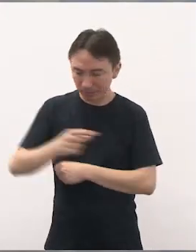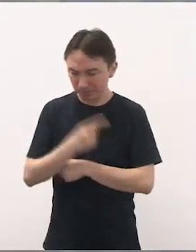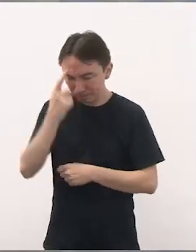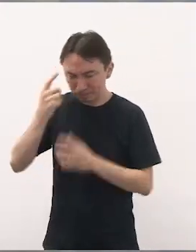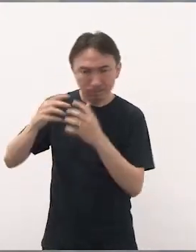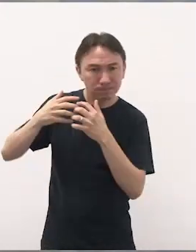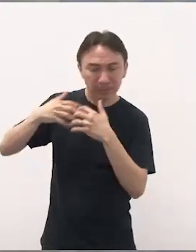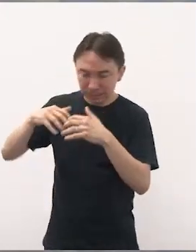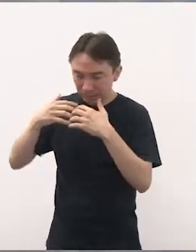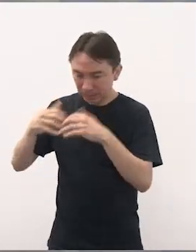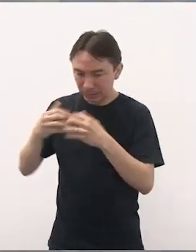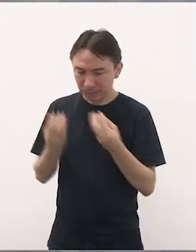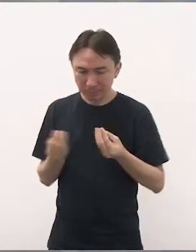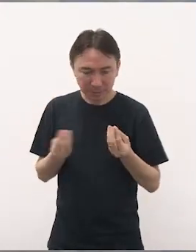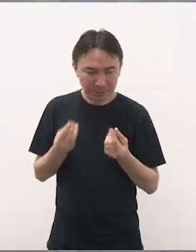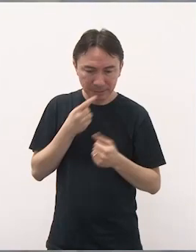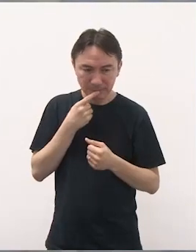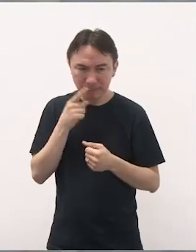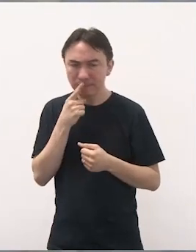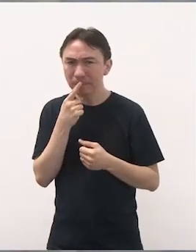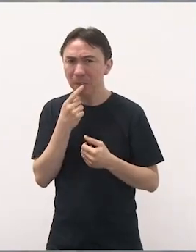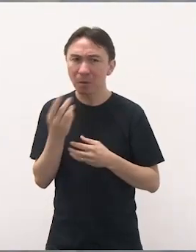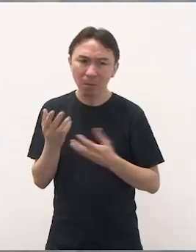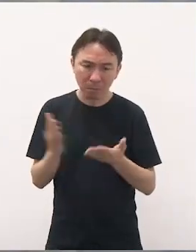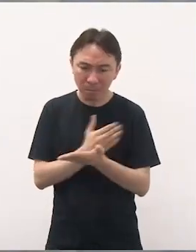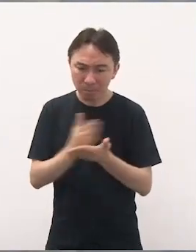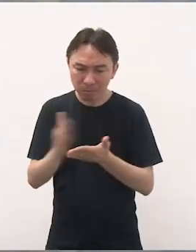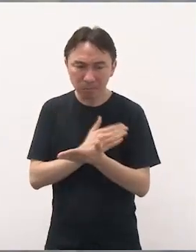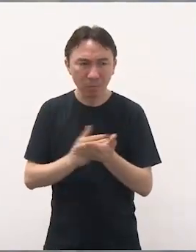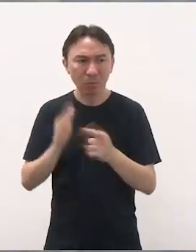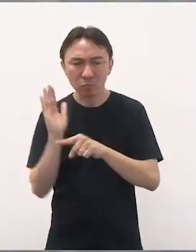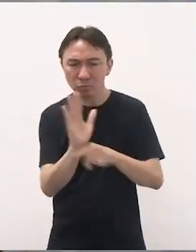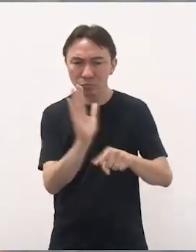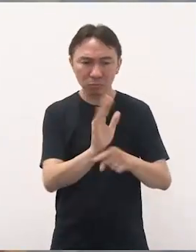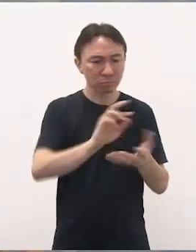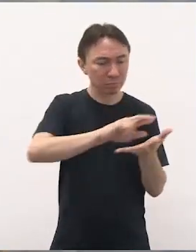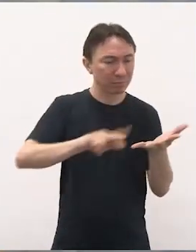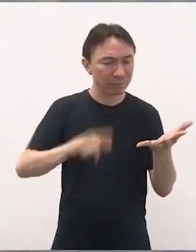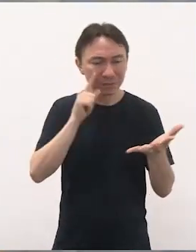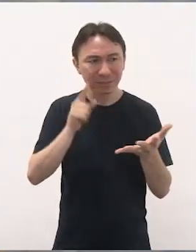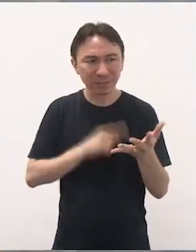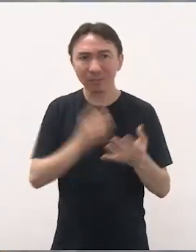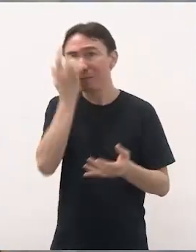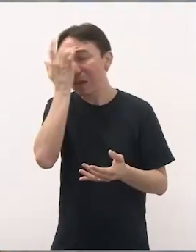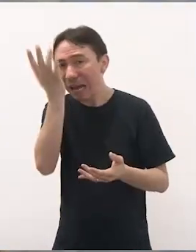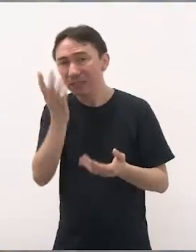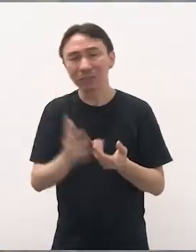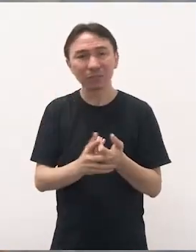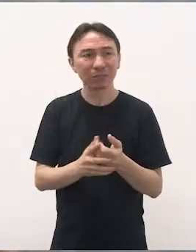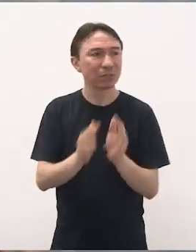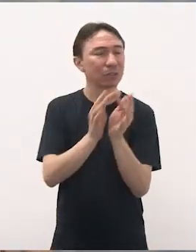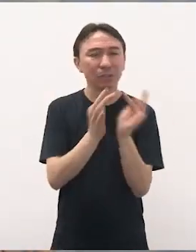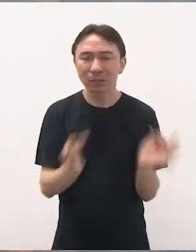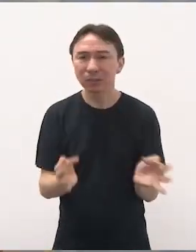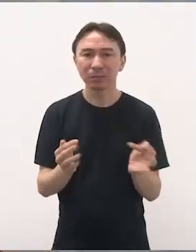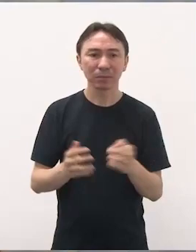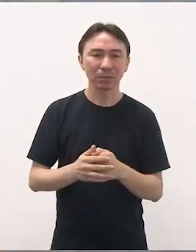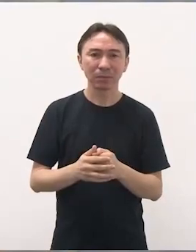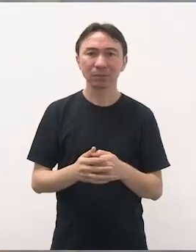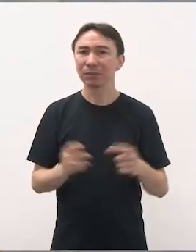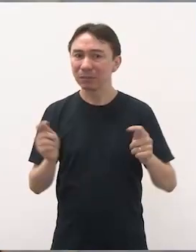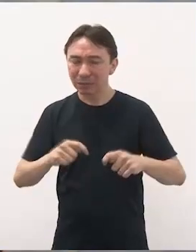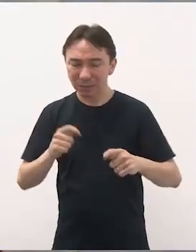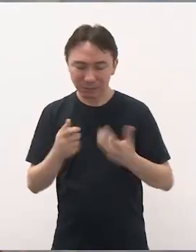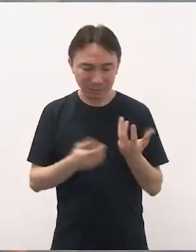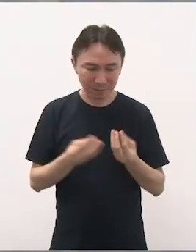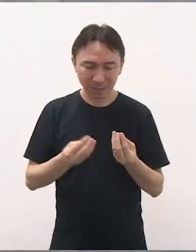fossem simples de implementar, mas que pudessem promover essa aproximação do